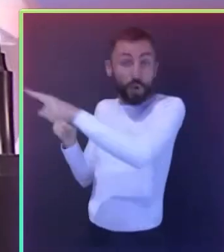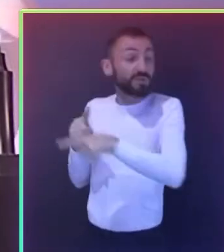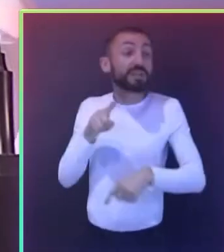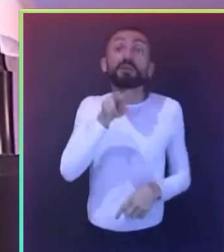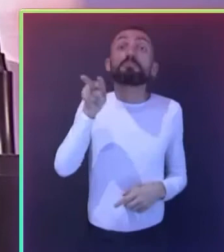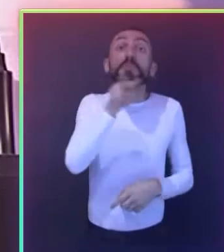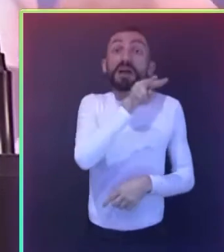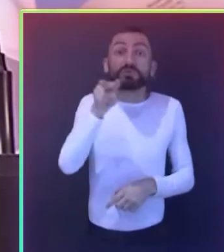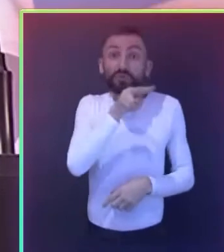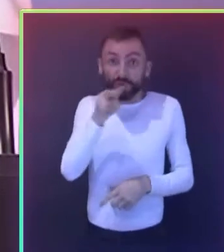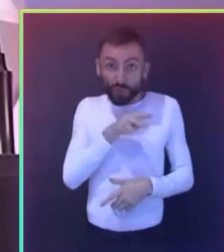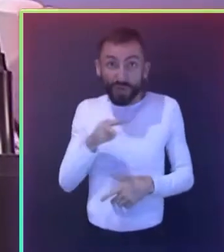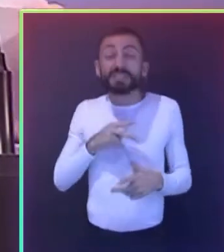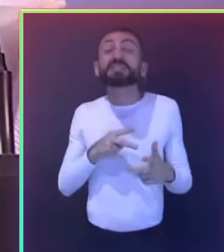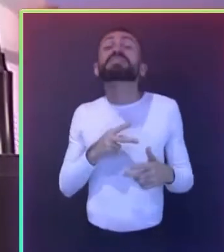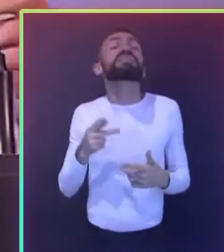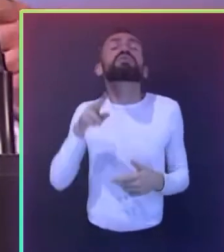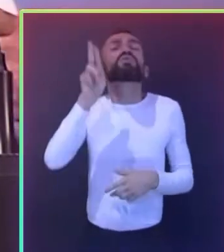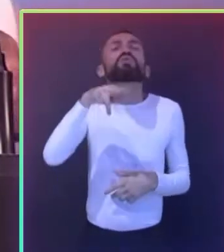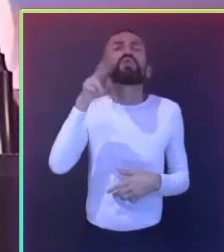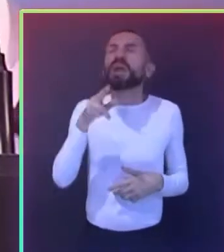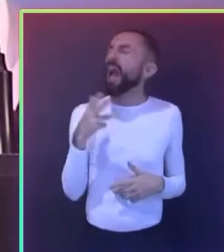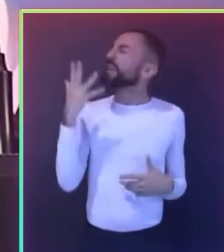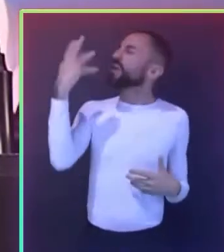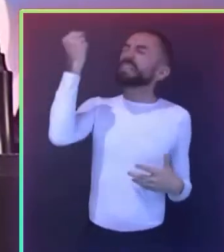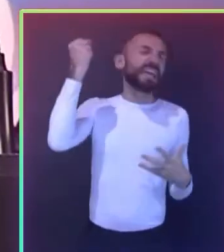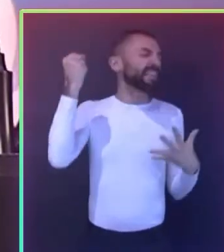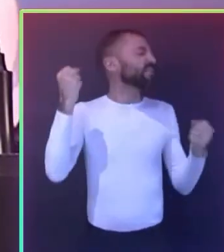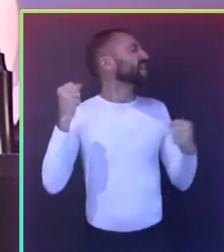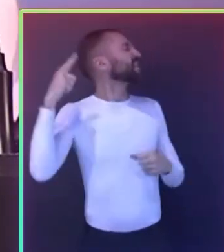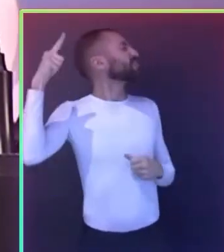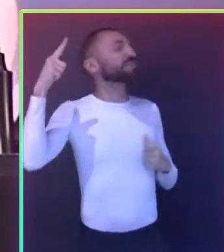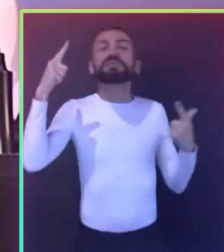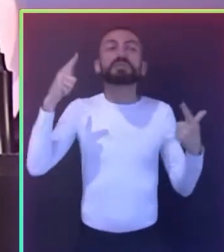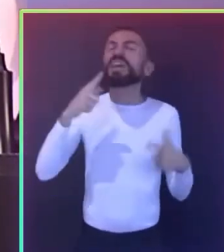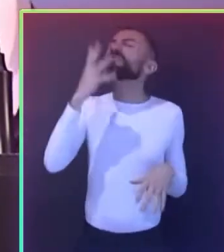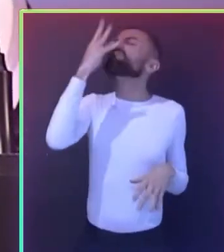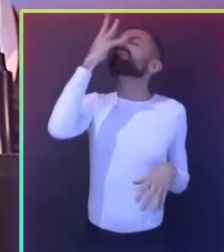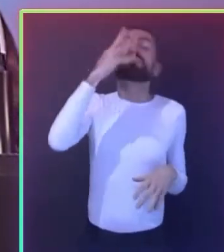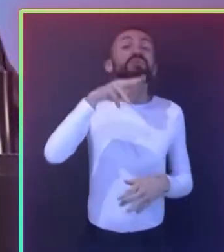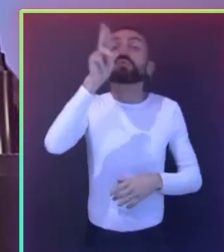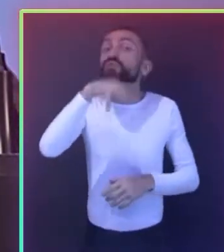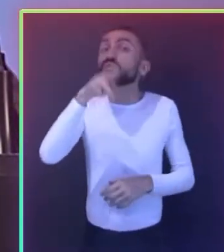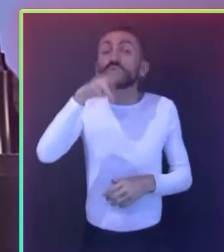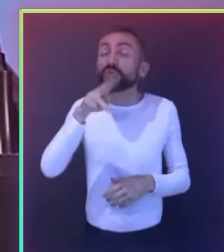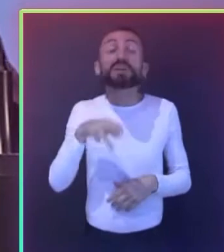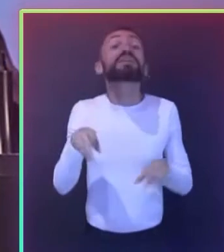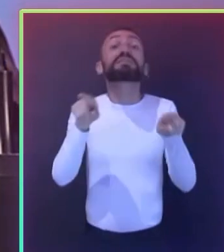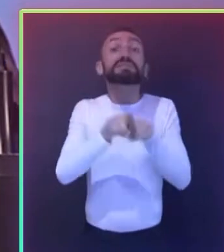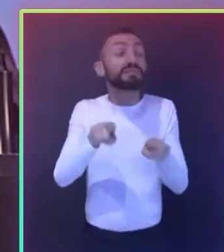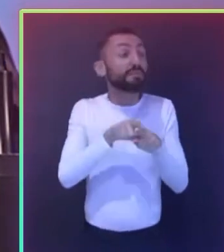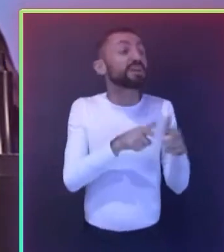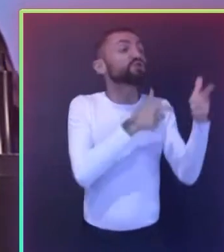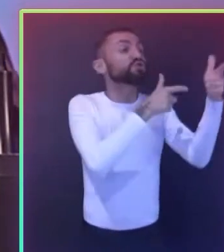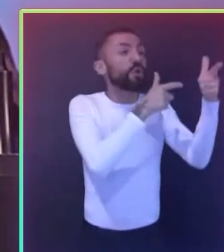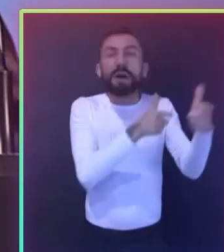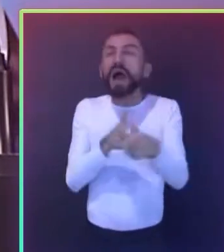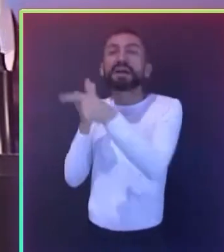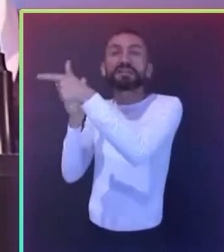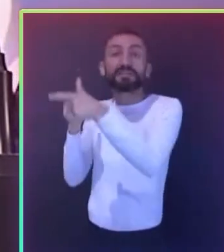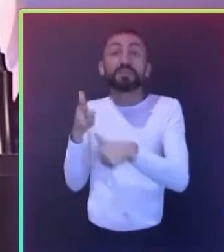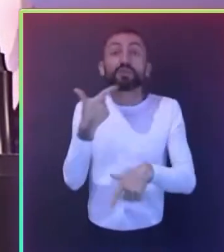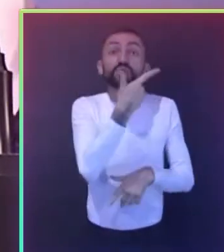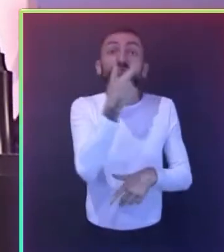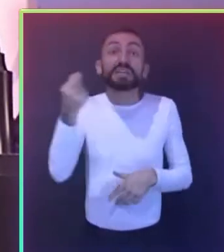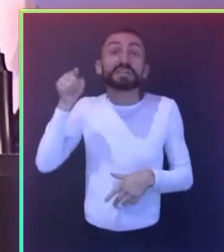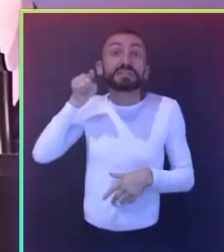motivos que passam perto do negacionismo e o tom de zombaria zombaria quantas mais 200 mil